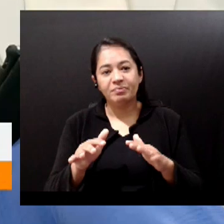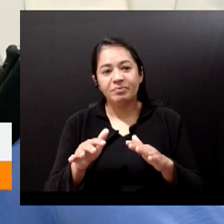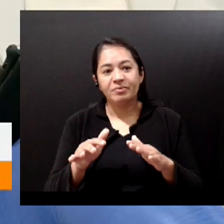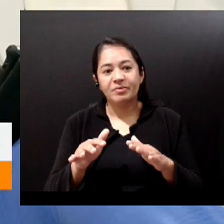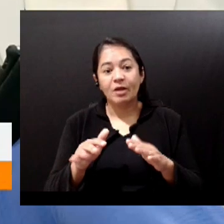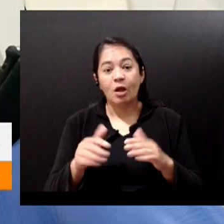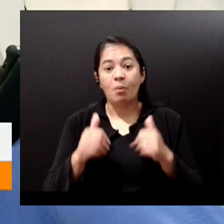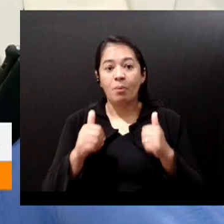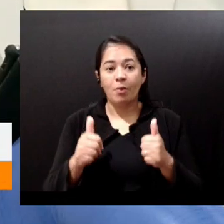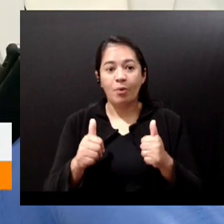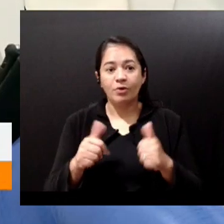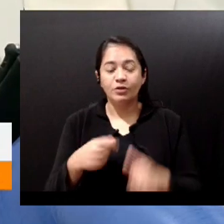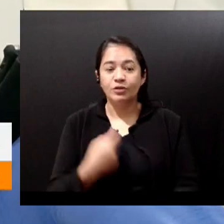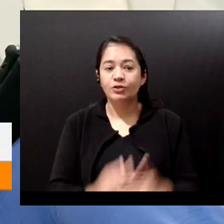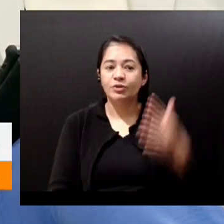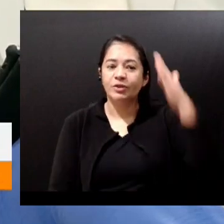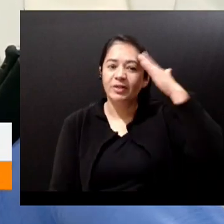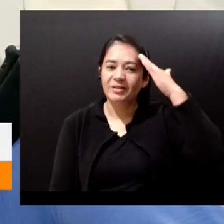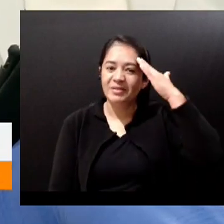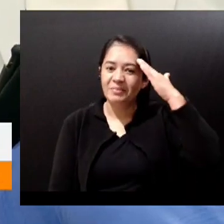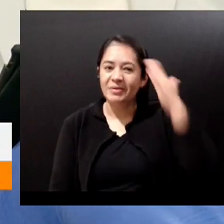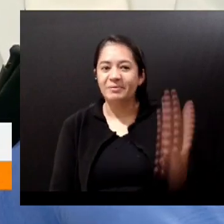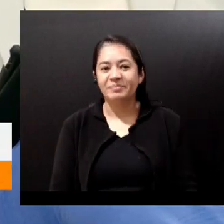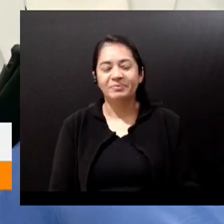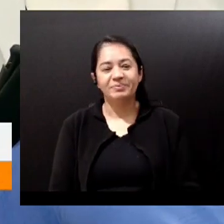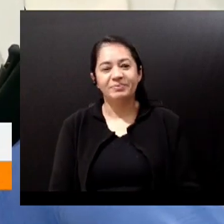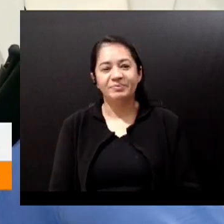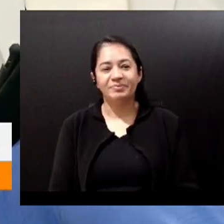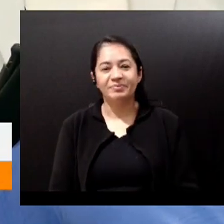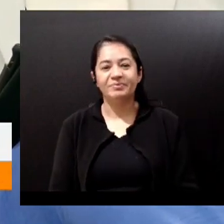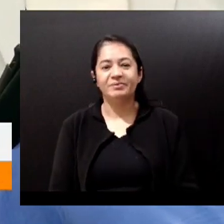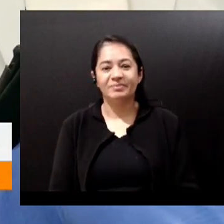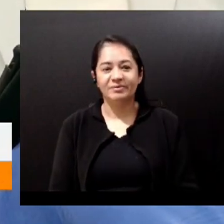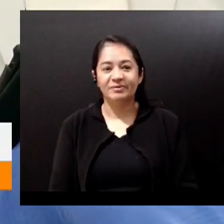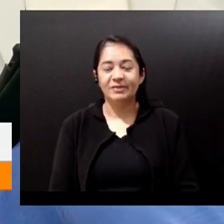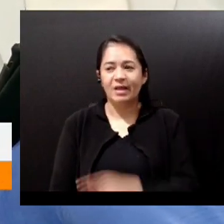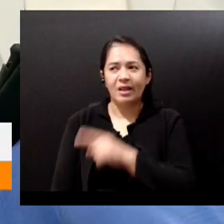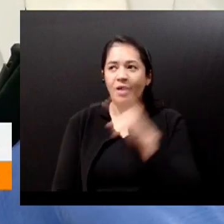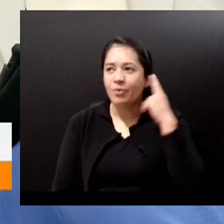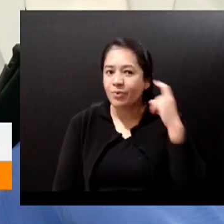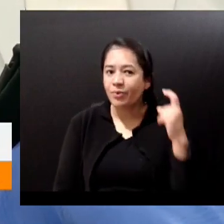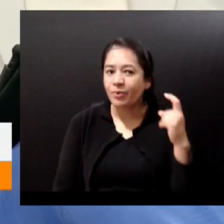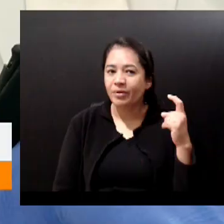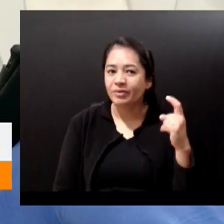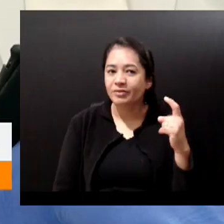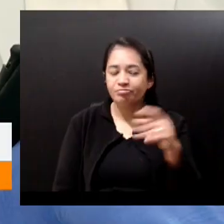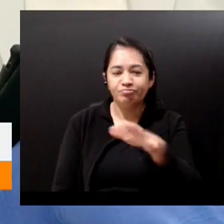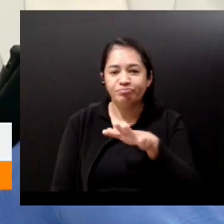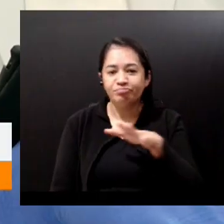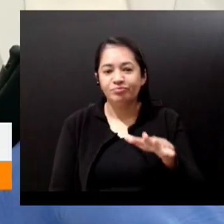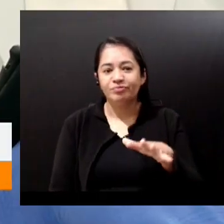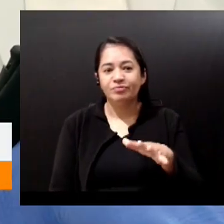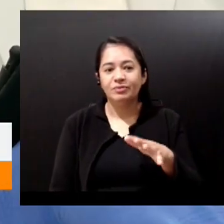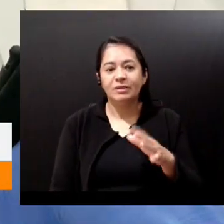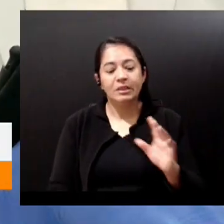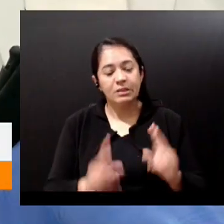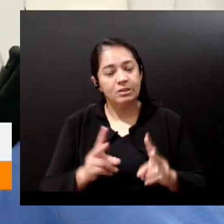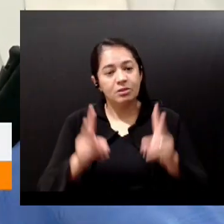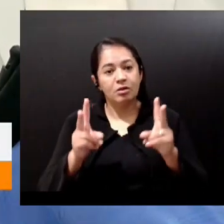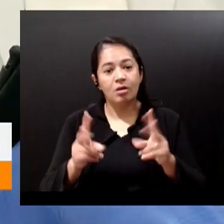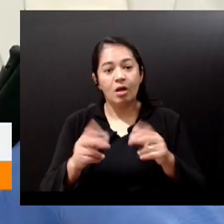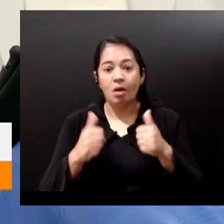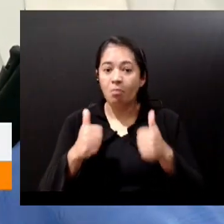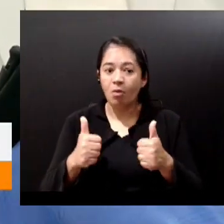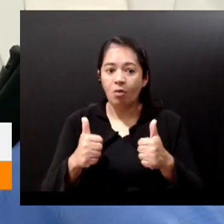destacar quem tá gritando ou não. Então, aquele som, ele está numa constante que pode ser muito bom, que é o som do trabalho, por